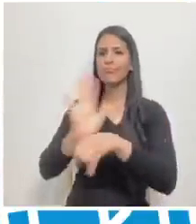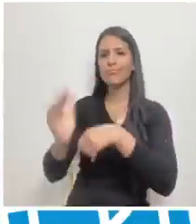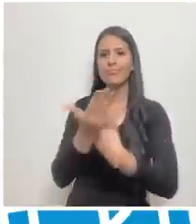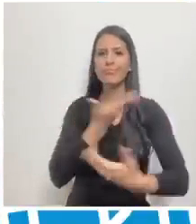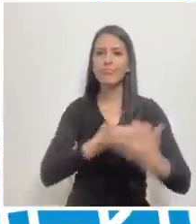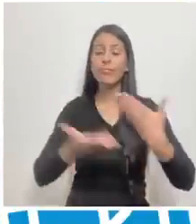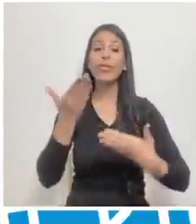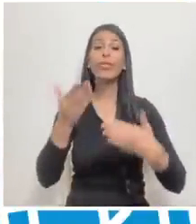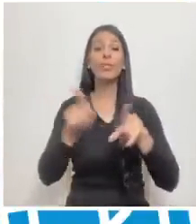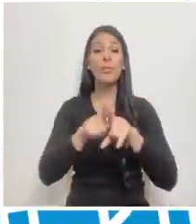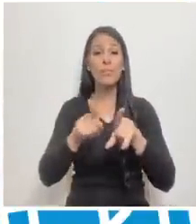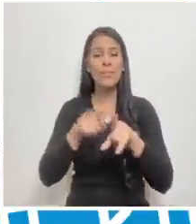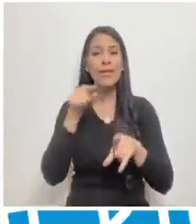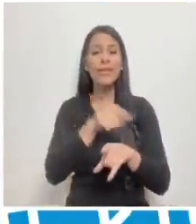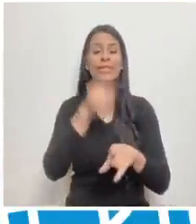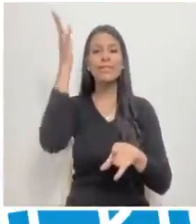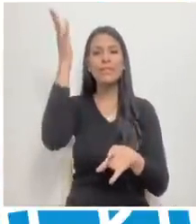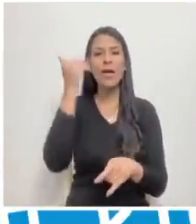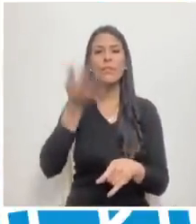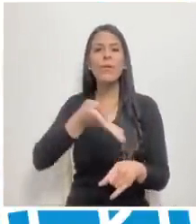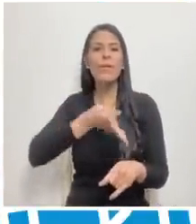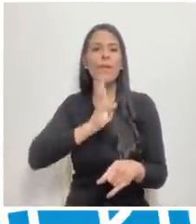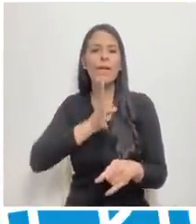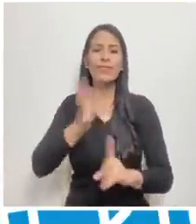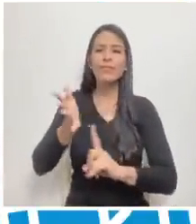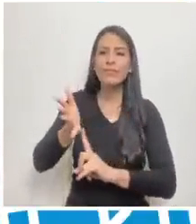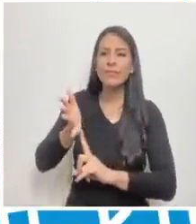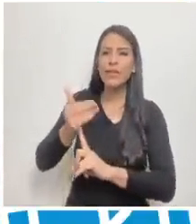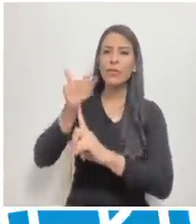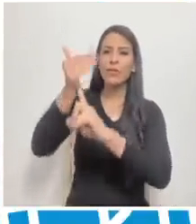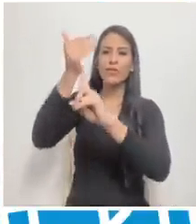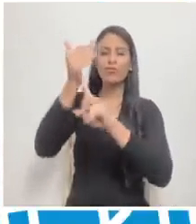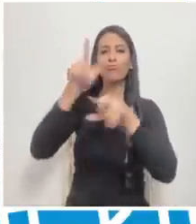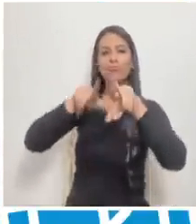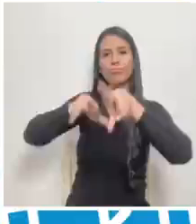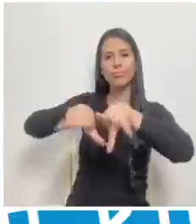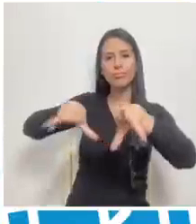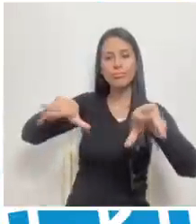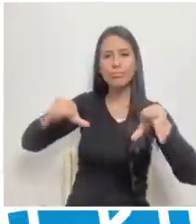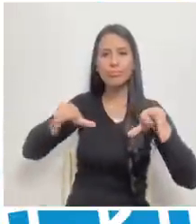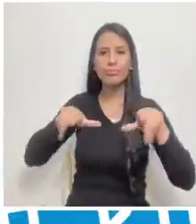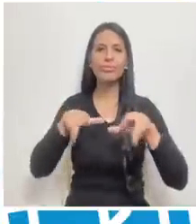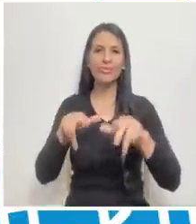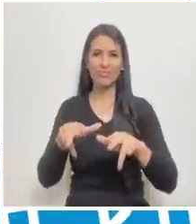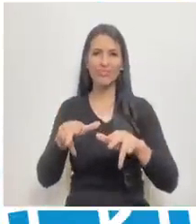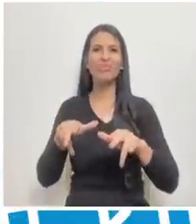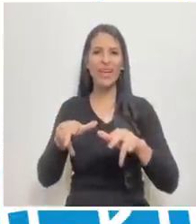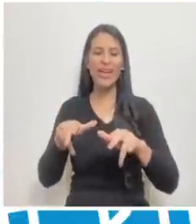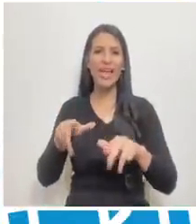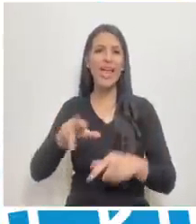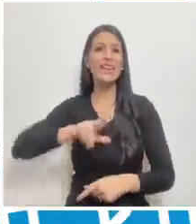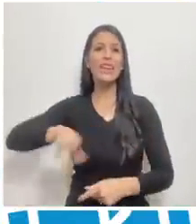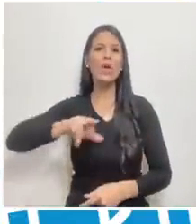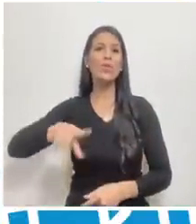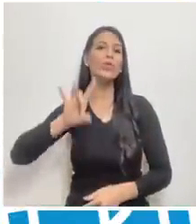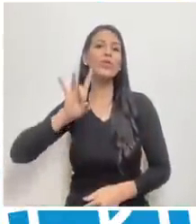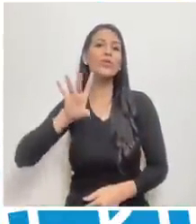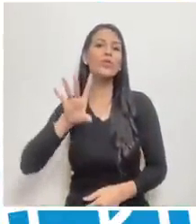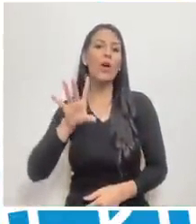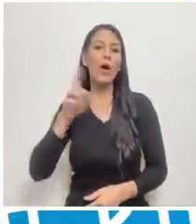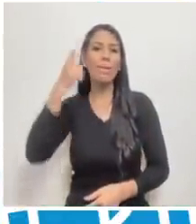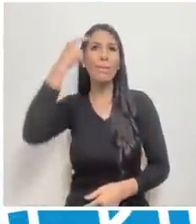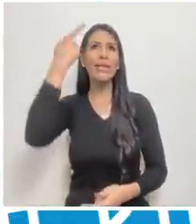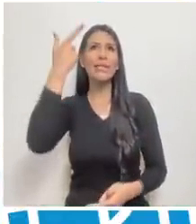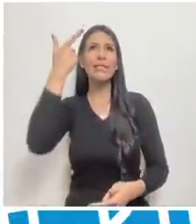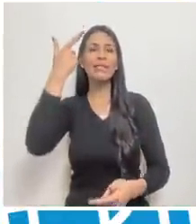tecnologias ativas que trabalham de forma diferente, não só o papel do aluno como centro do processo de